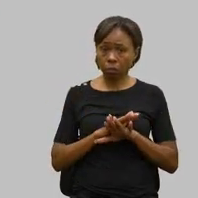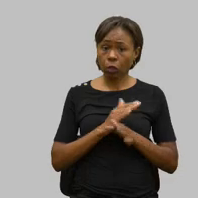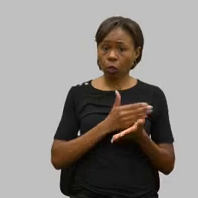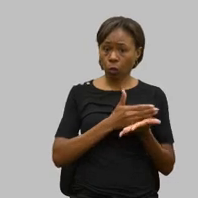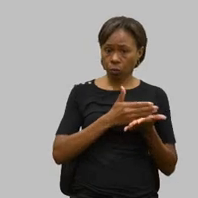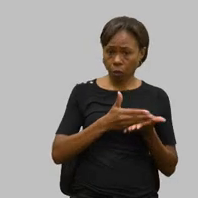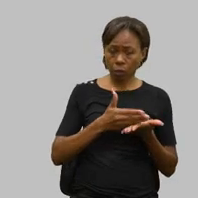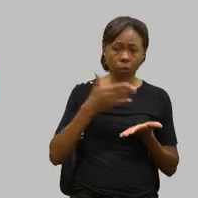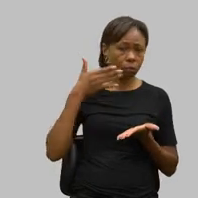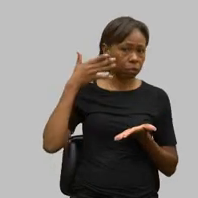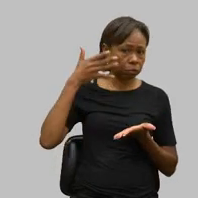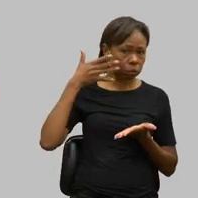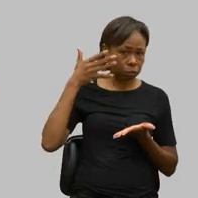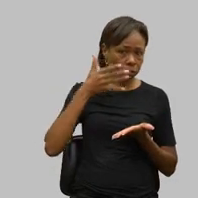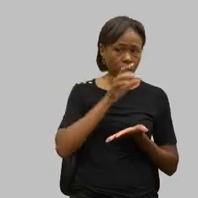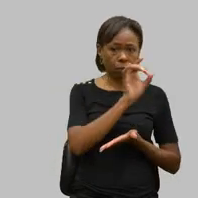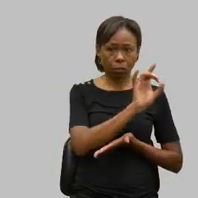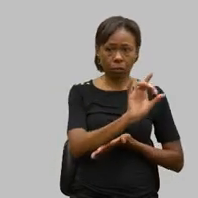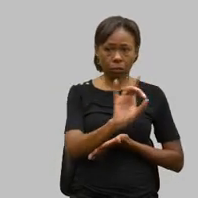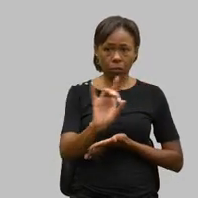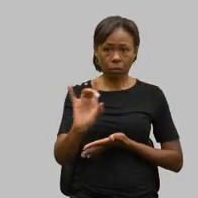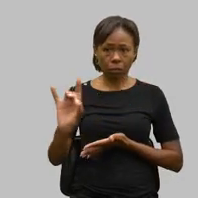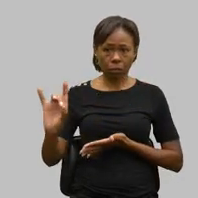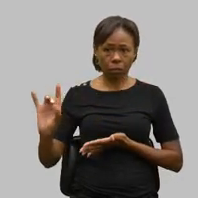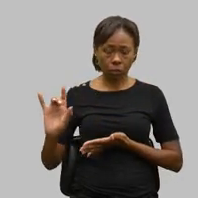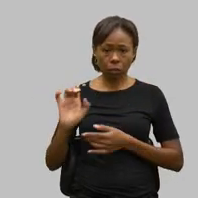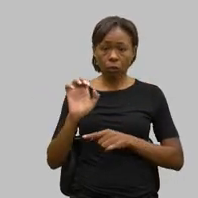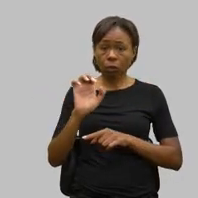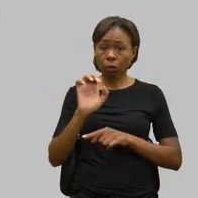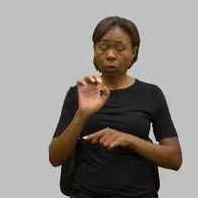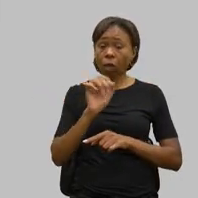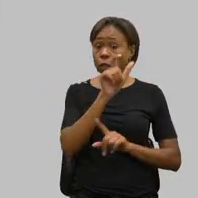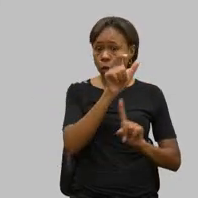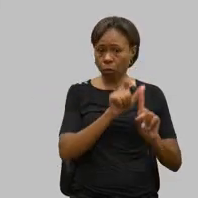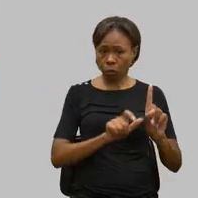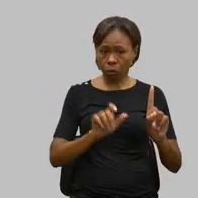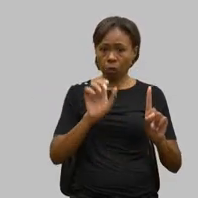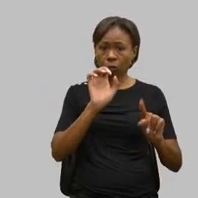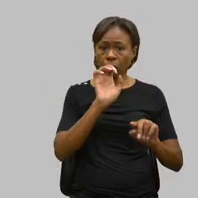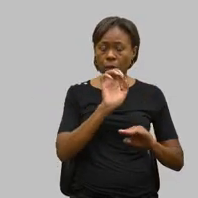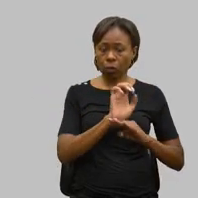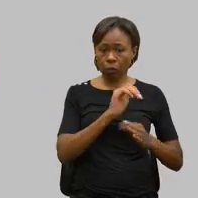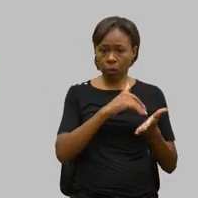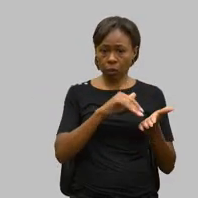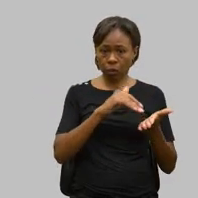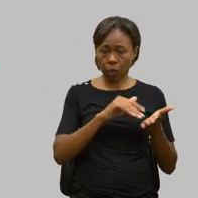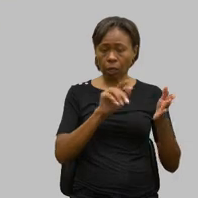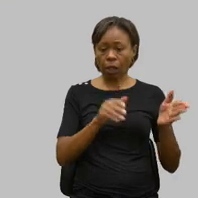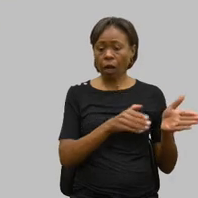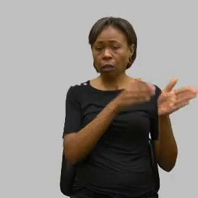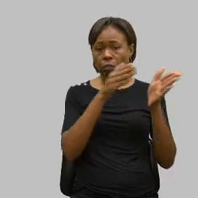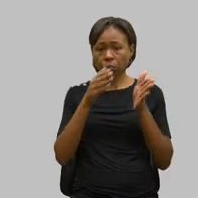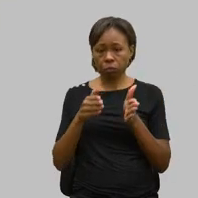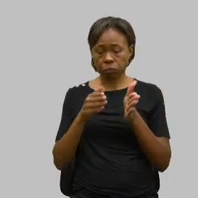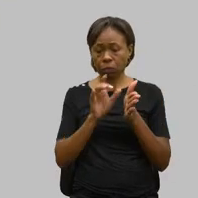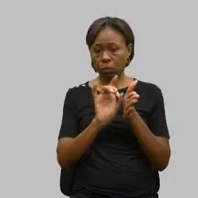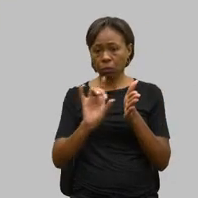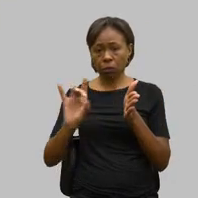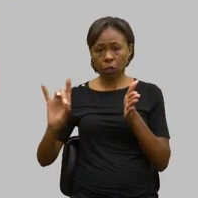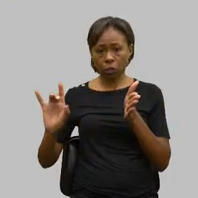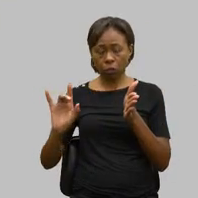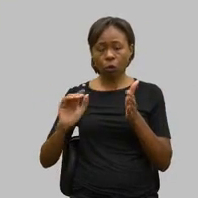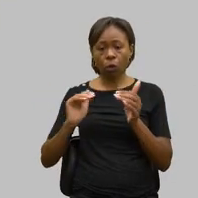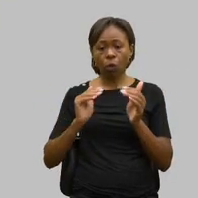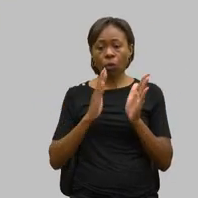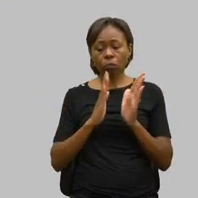da autoridade estadual, a ordem de interpelação seguirá a ordem de inscrição. Os